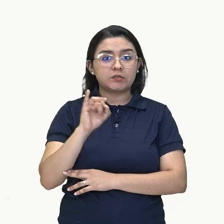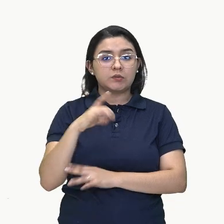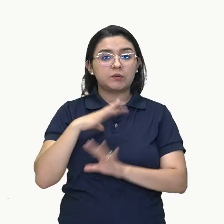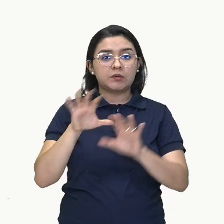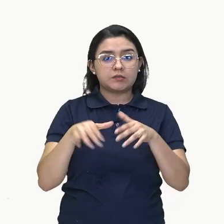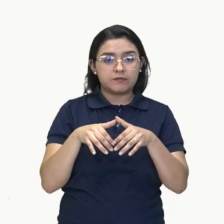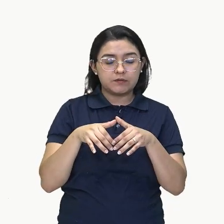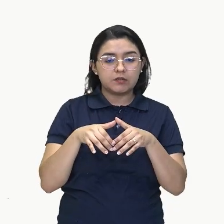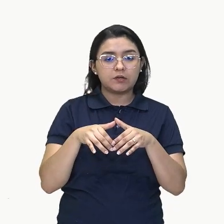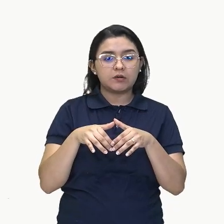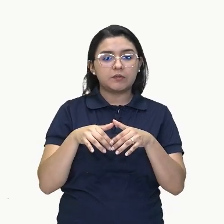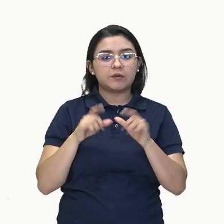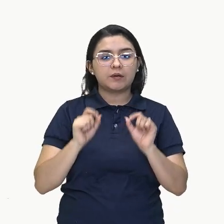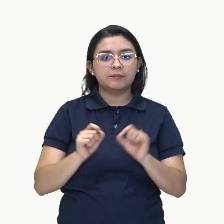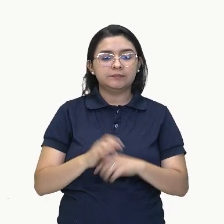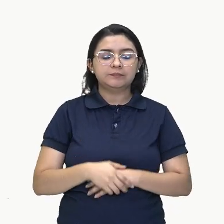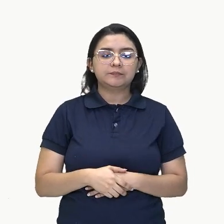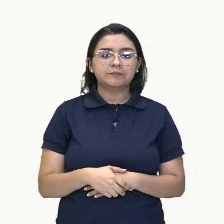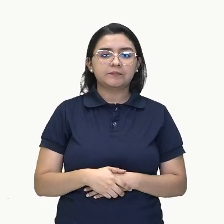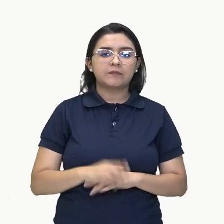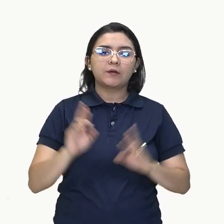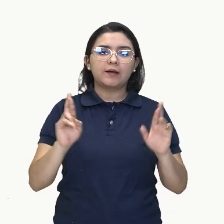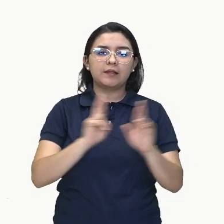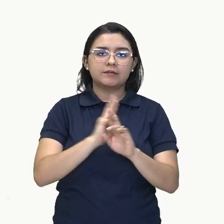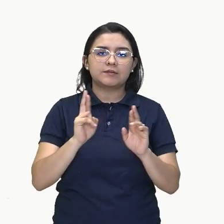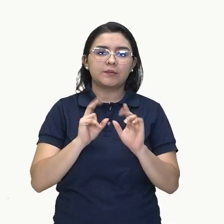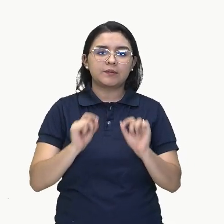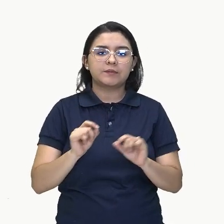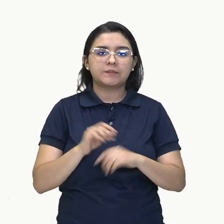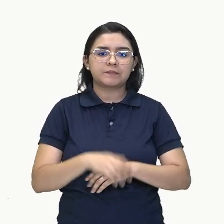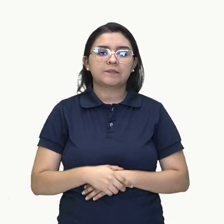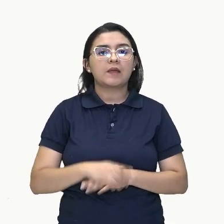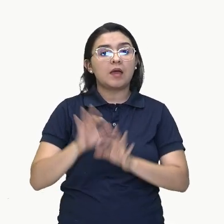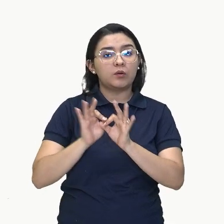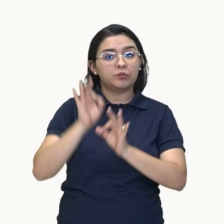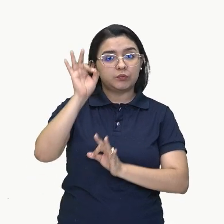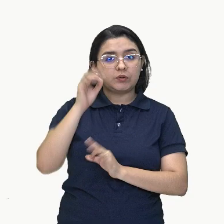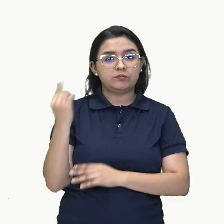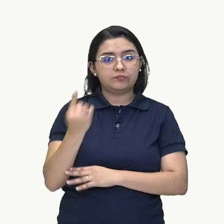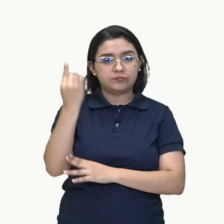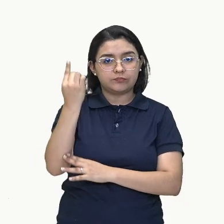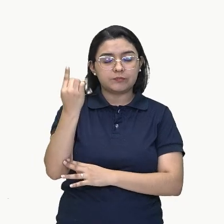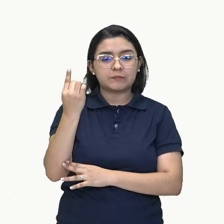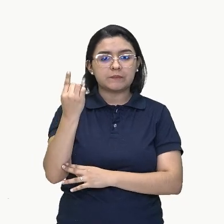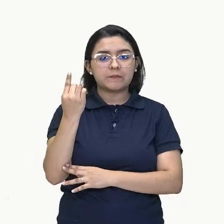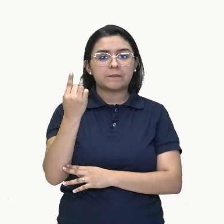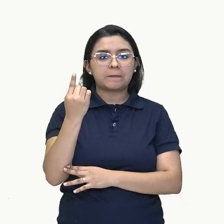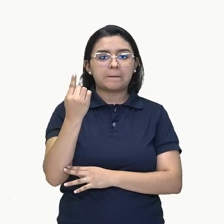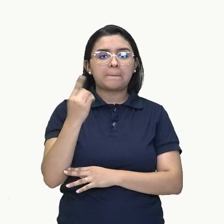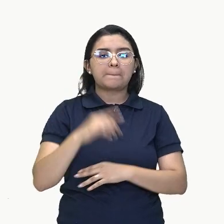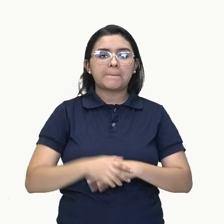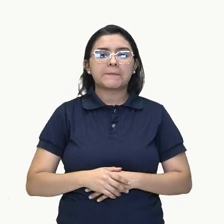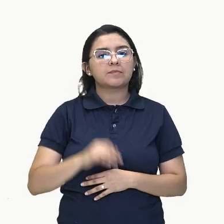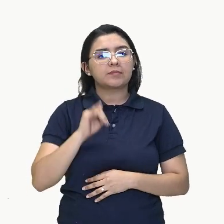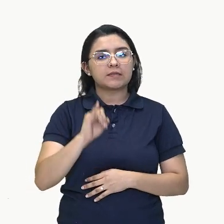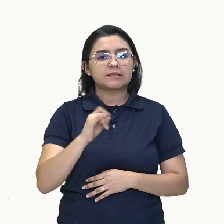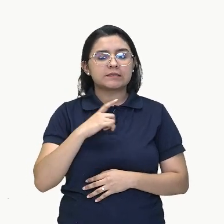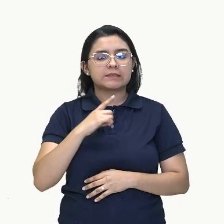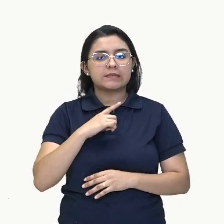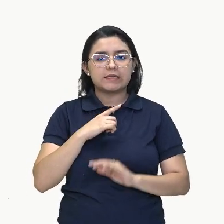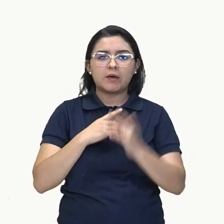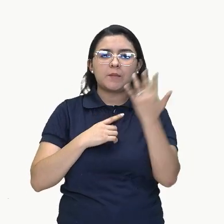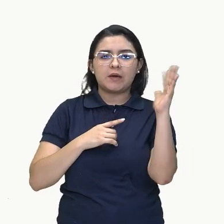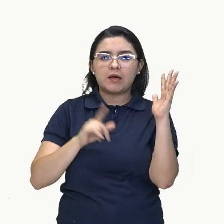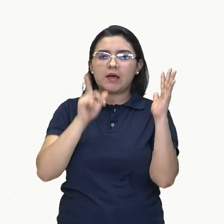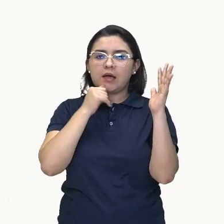classificar com relação aqui à altura, né? Se aquele nível ele está numa mata de igapó,